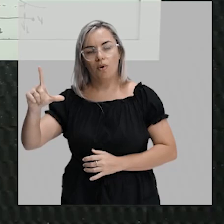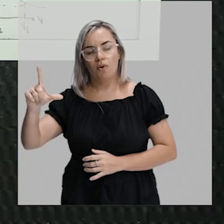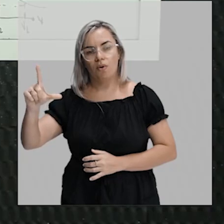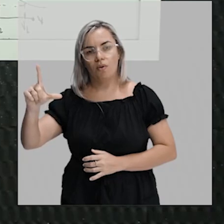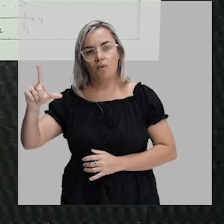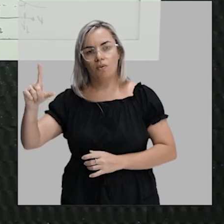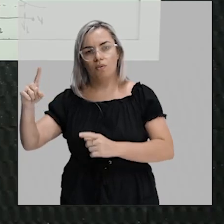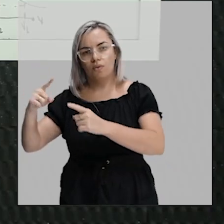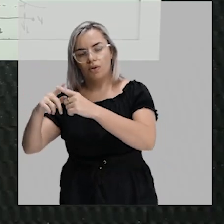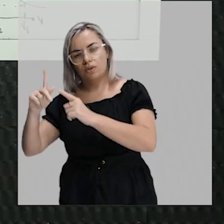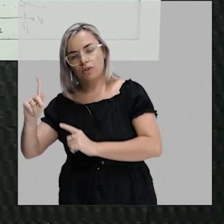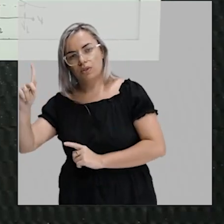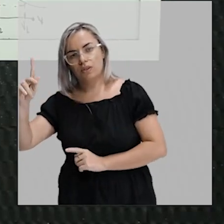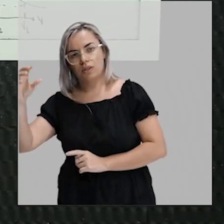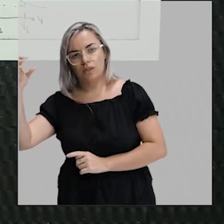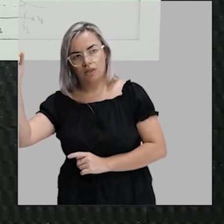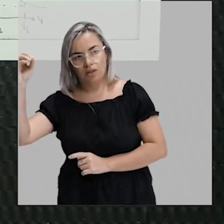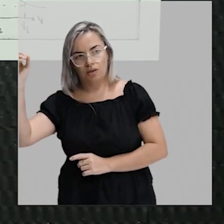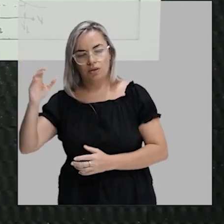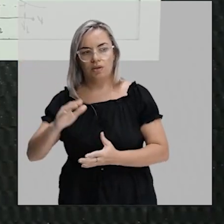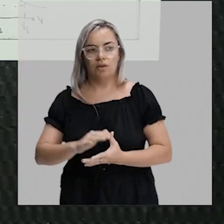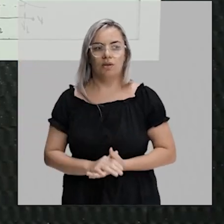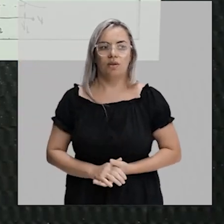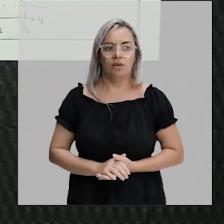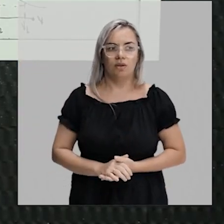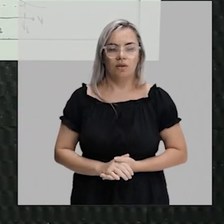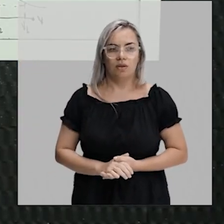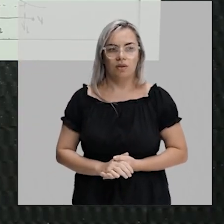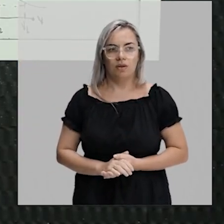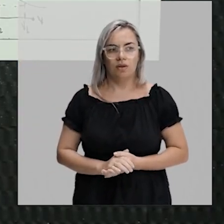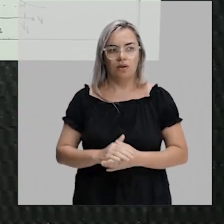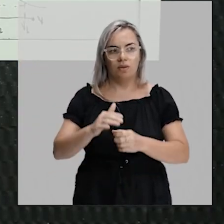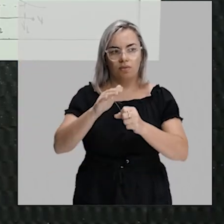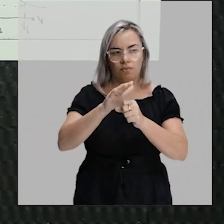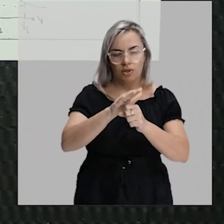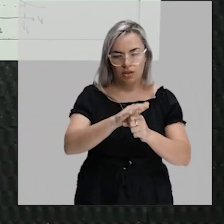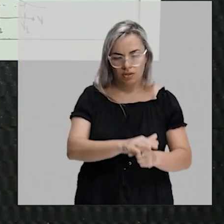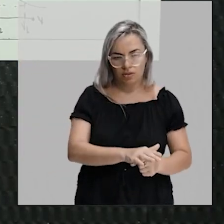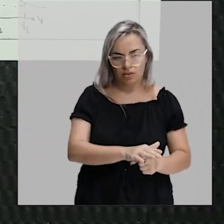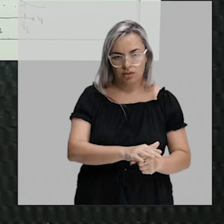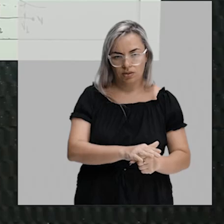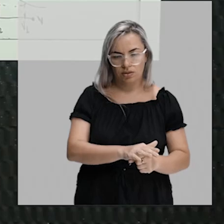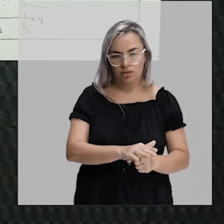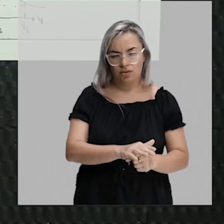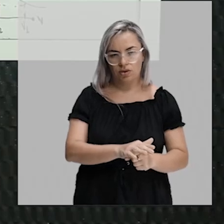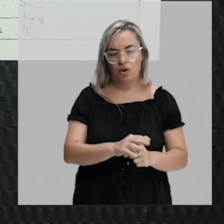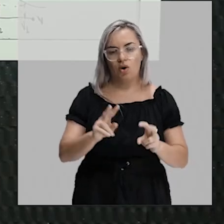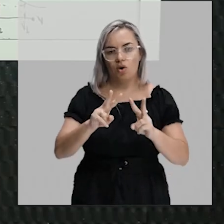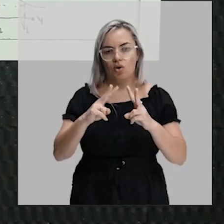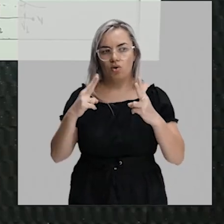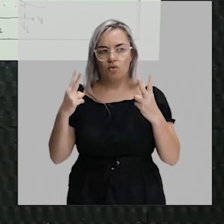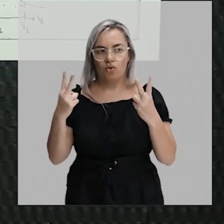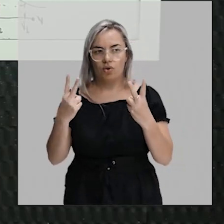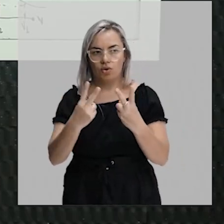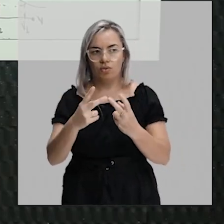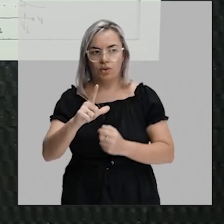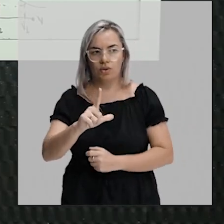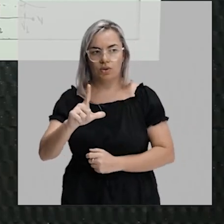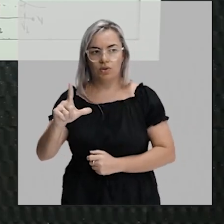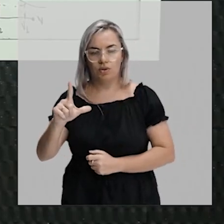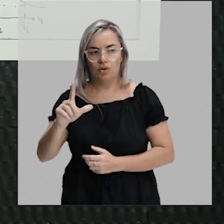que a pressão em ATM, né, atmosfera, o volume em litros, o número de mols é em mol